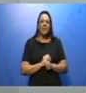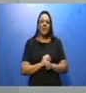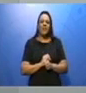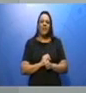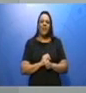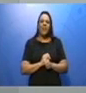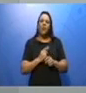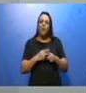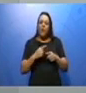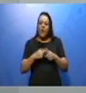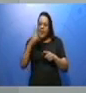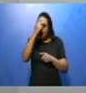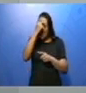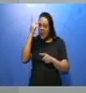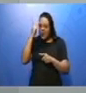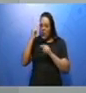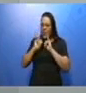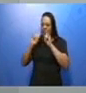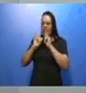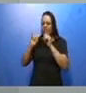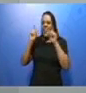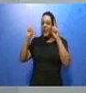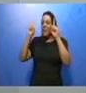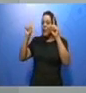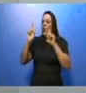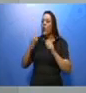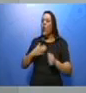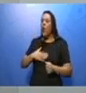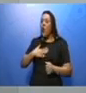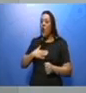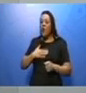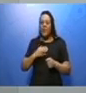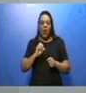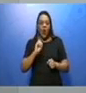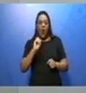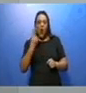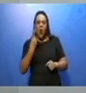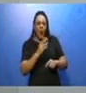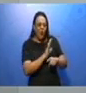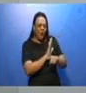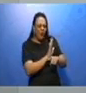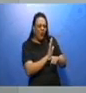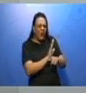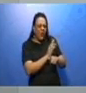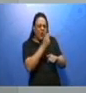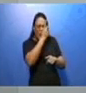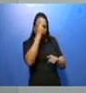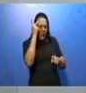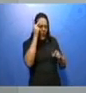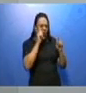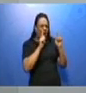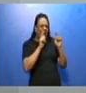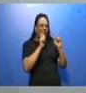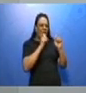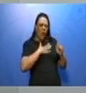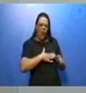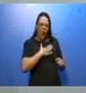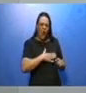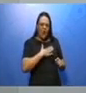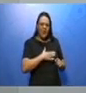encantam os leitores? Ou mesmo nos filmes. Por que um filme de aventura encanta tanto o telespectador